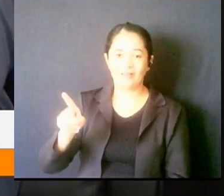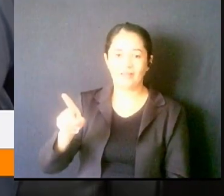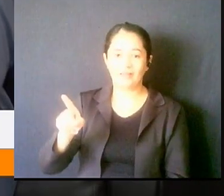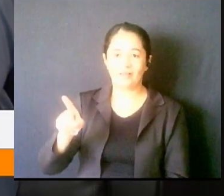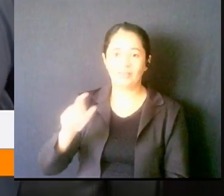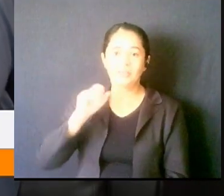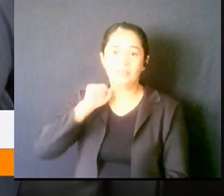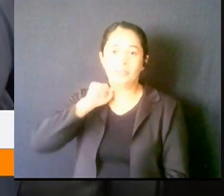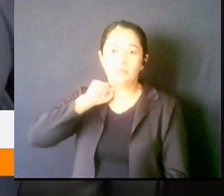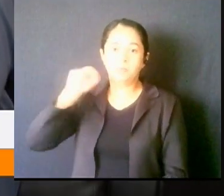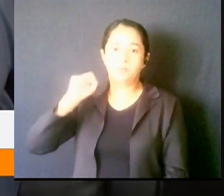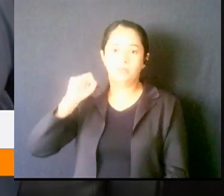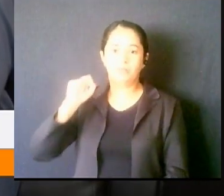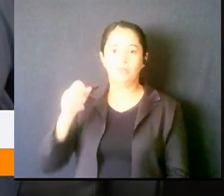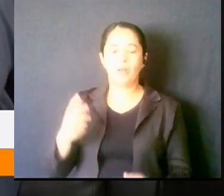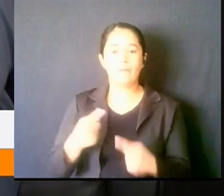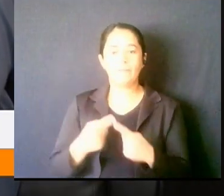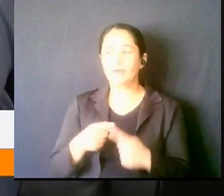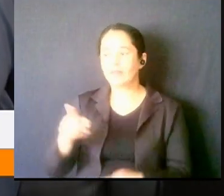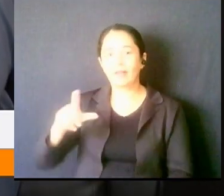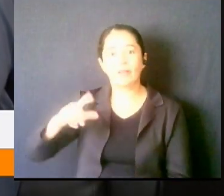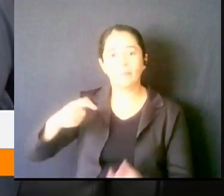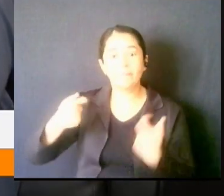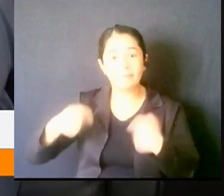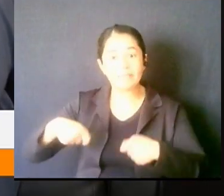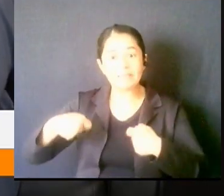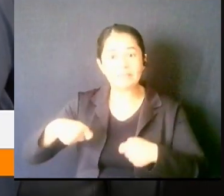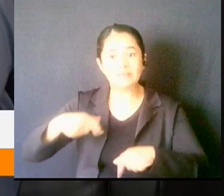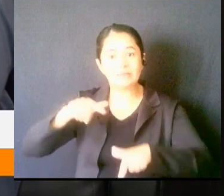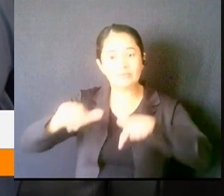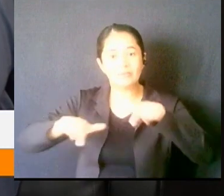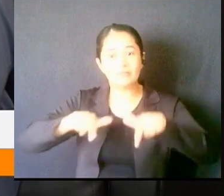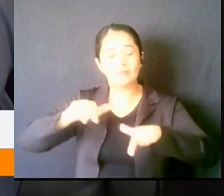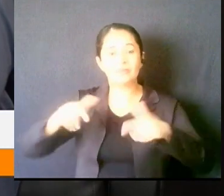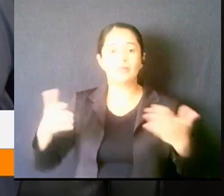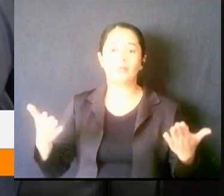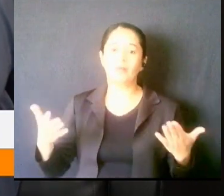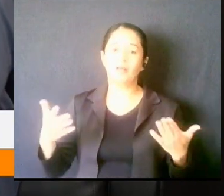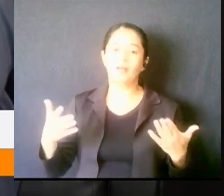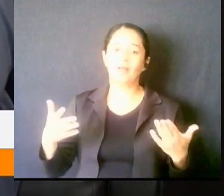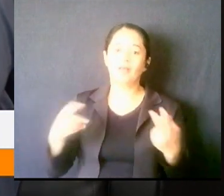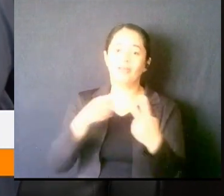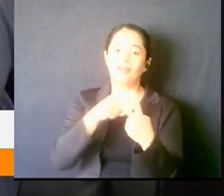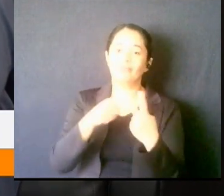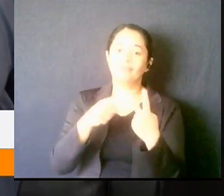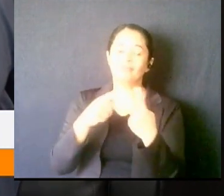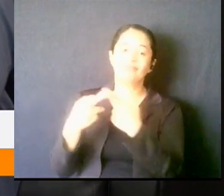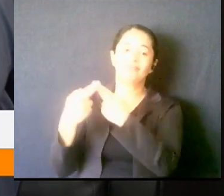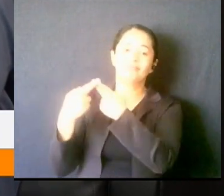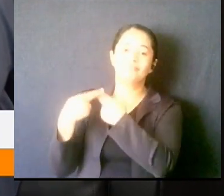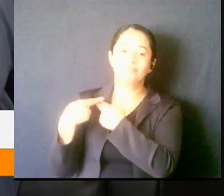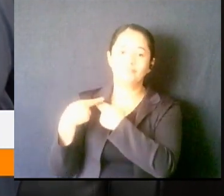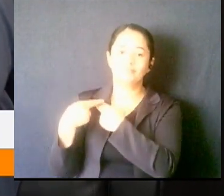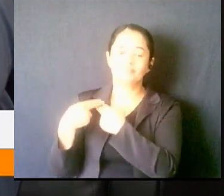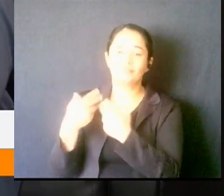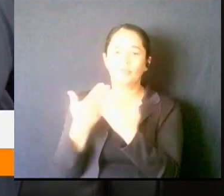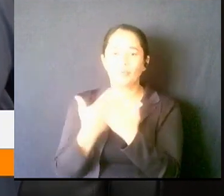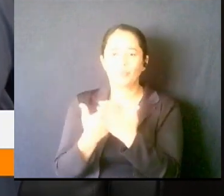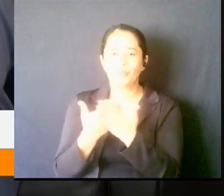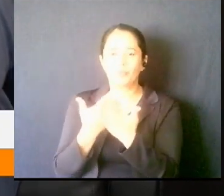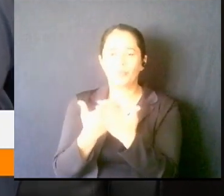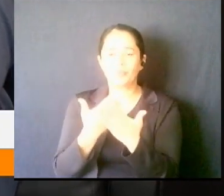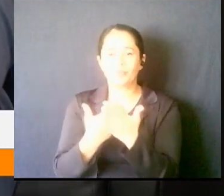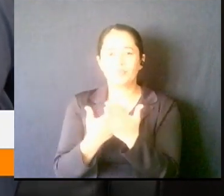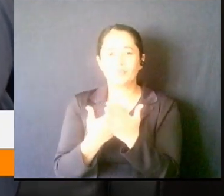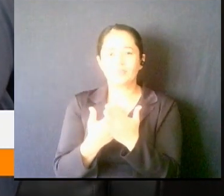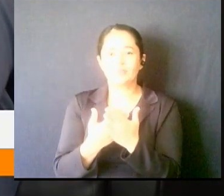ter que trabalhar para sustentar são dois esse efeito. agora. São dois. Aham. Eu queria falar do estudo que ganhou o Prêmio